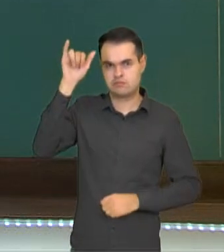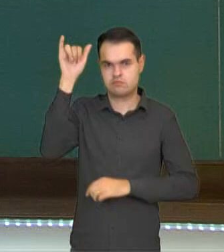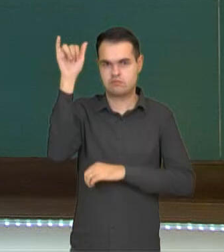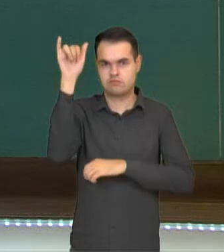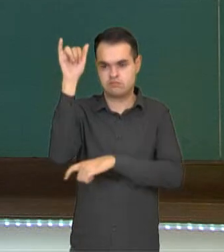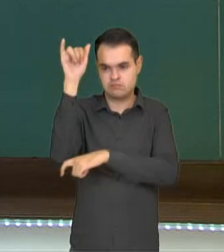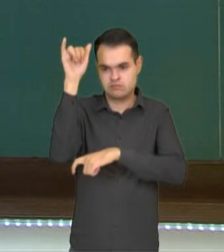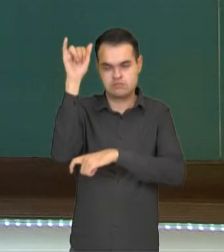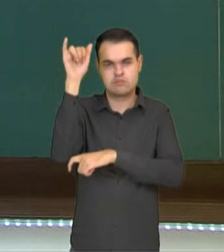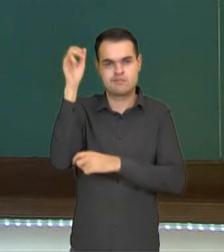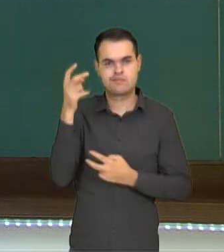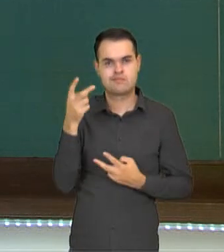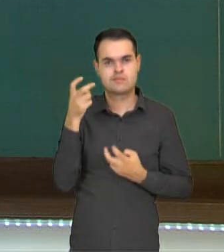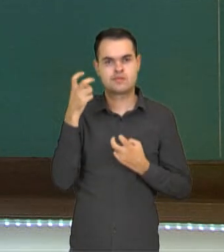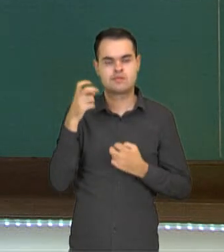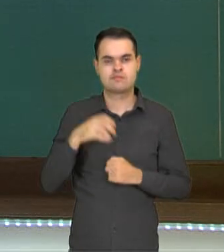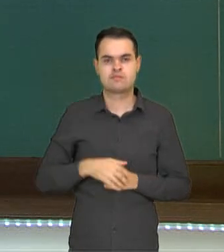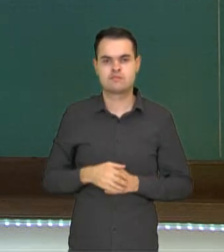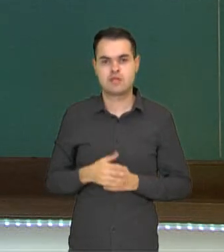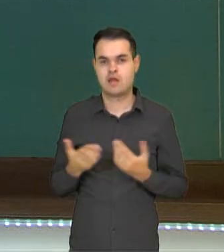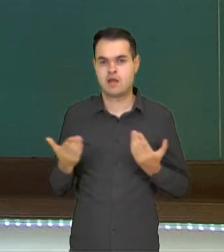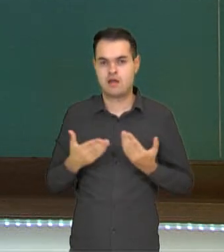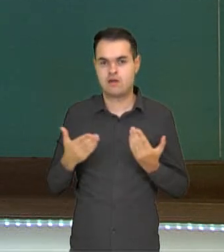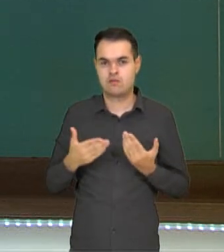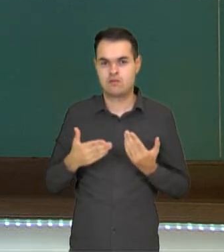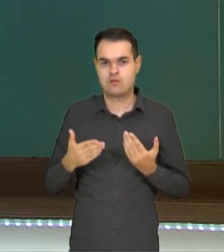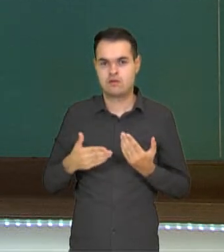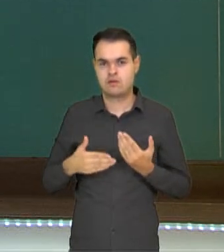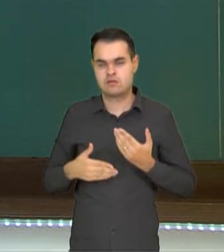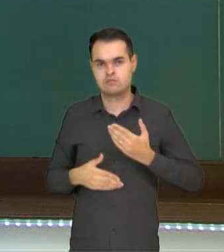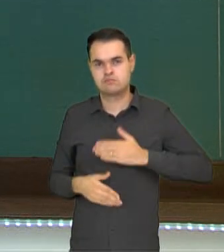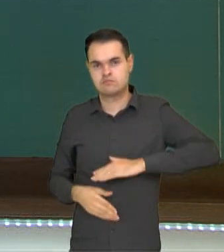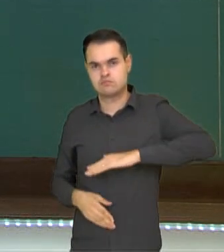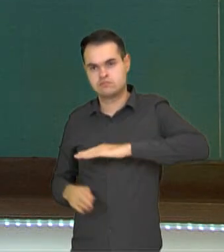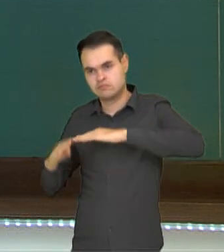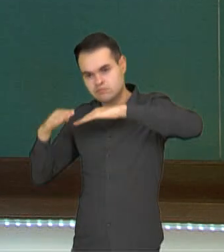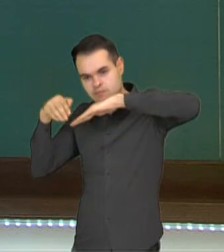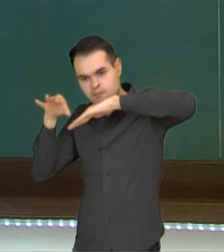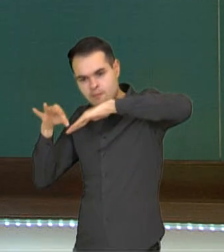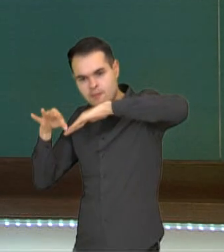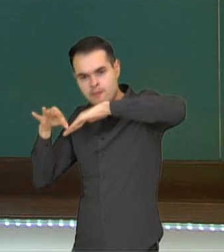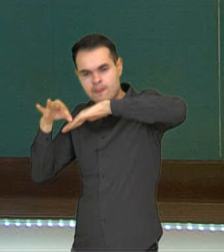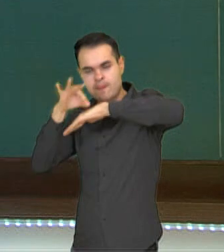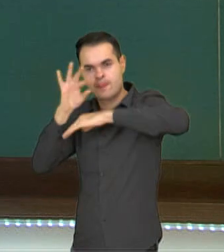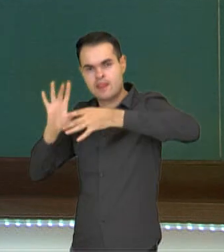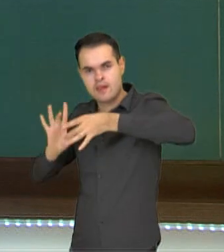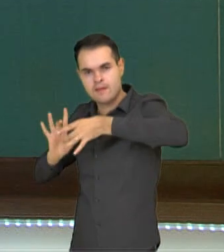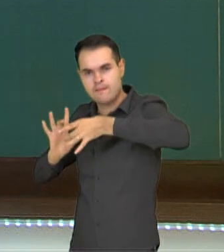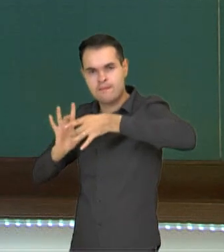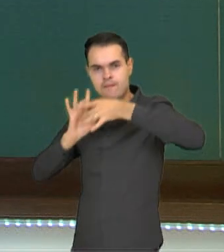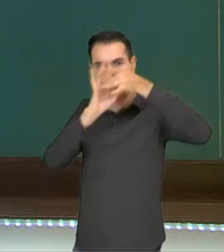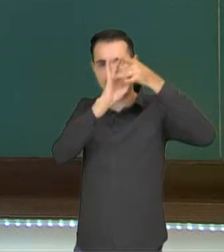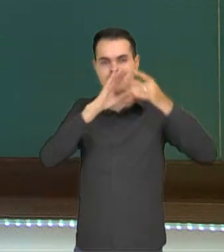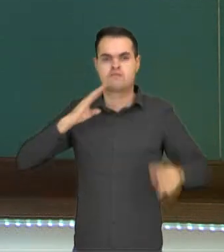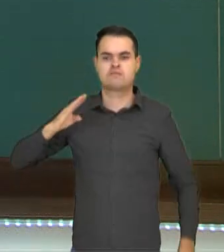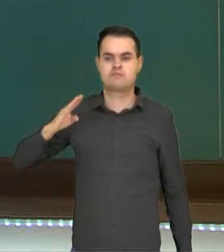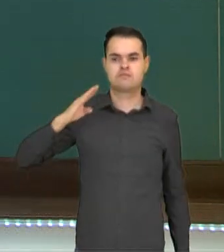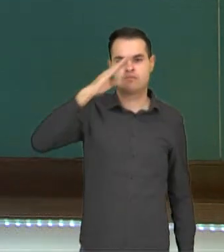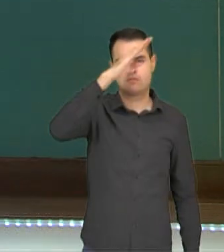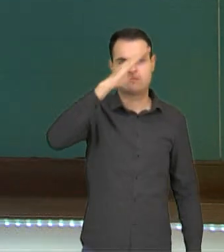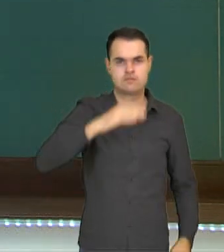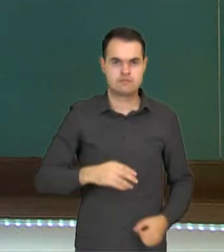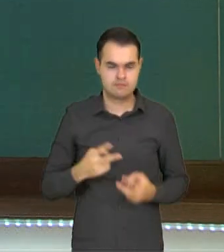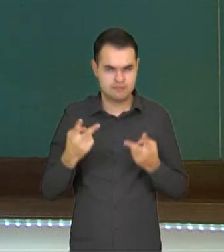bom? Perceberam que se eu ligar esses pontos aqui, nós vamos ter uma reta? Perceberam isso? E perceberam que a gente